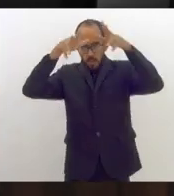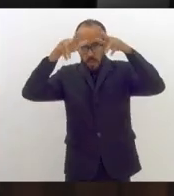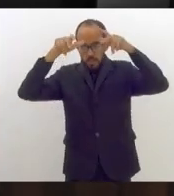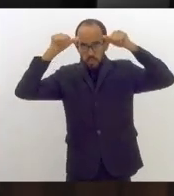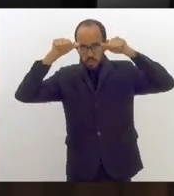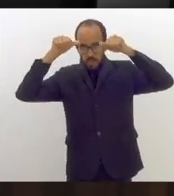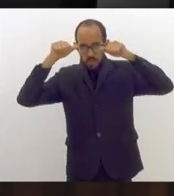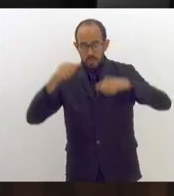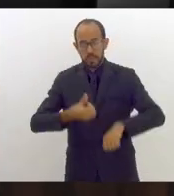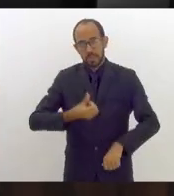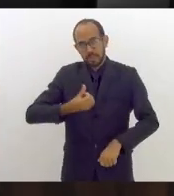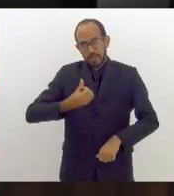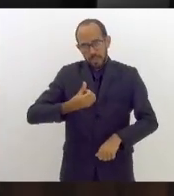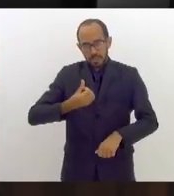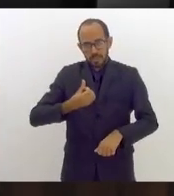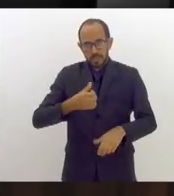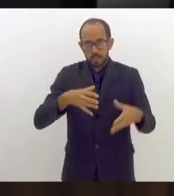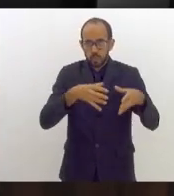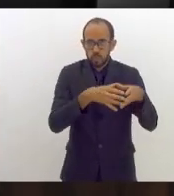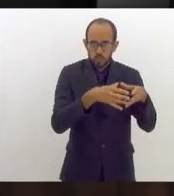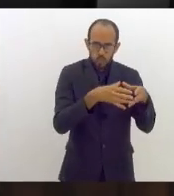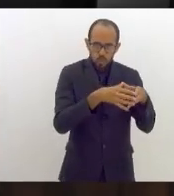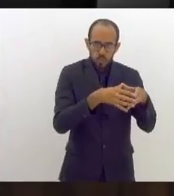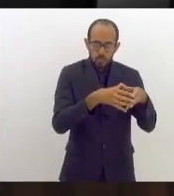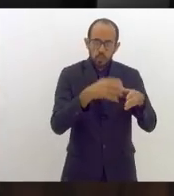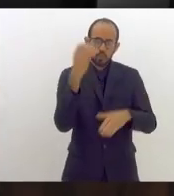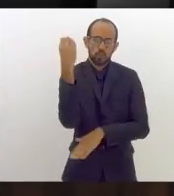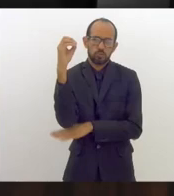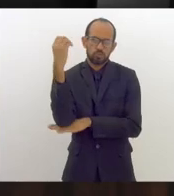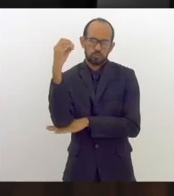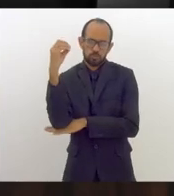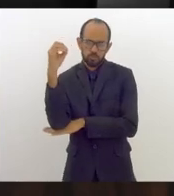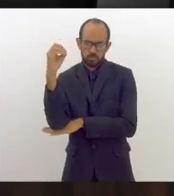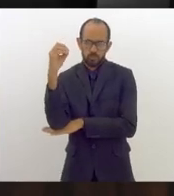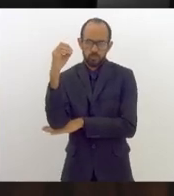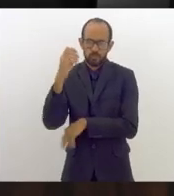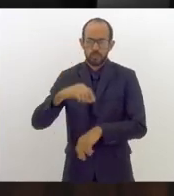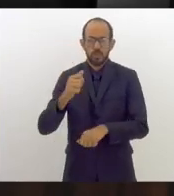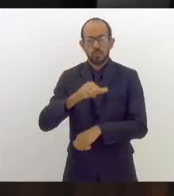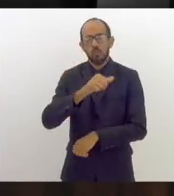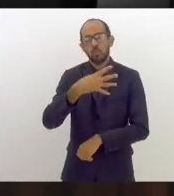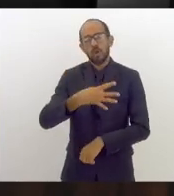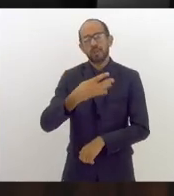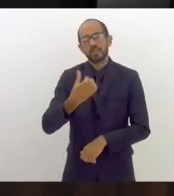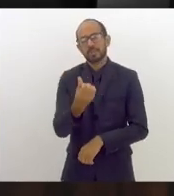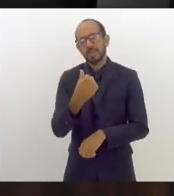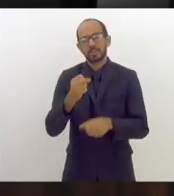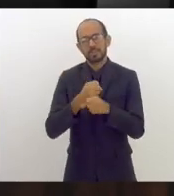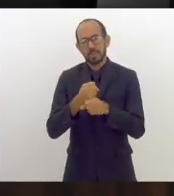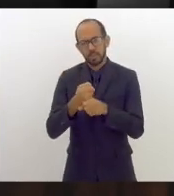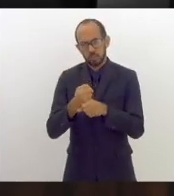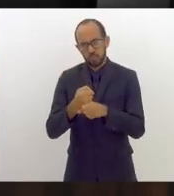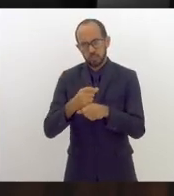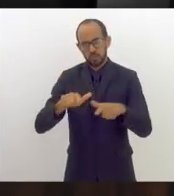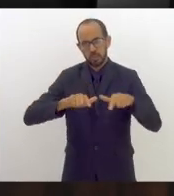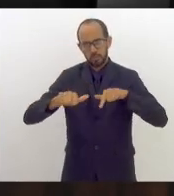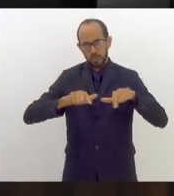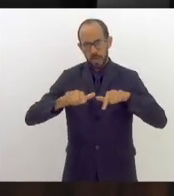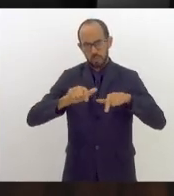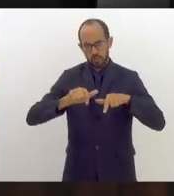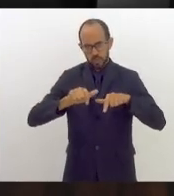divisão do exército em Porto Alegre ao longo de 46 anos de serviço prestado ao Brasil exerceu